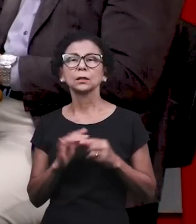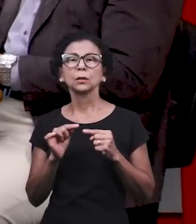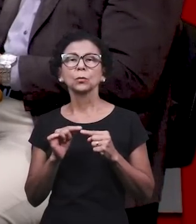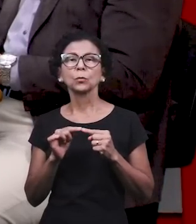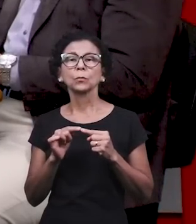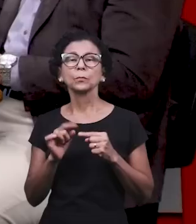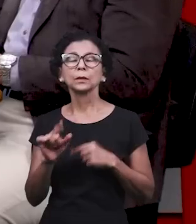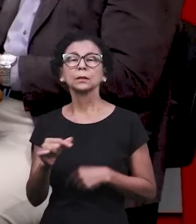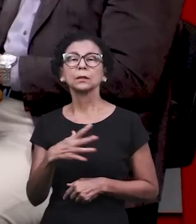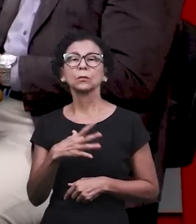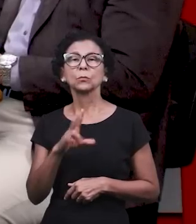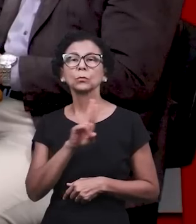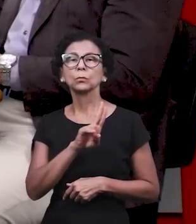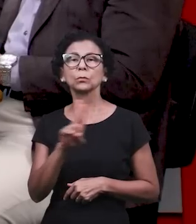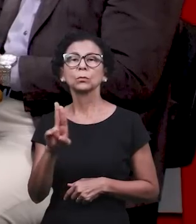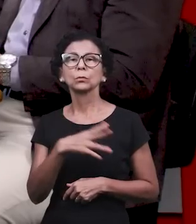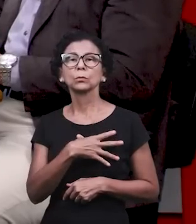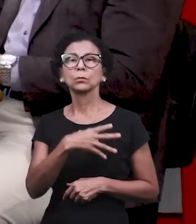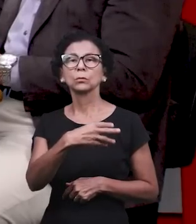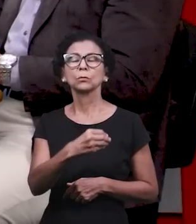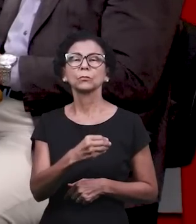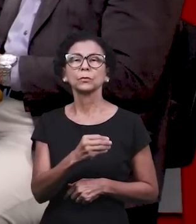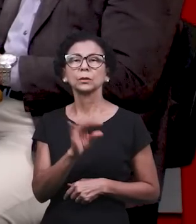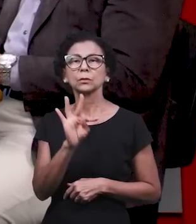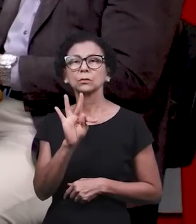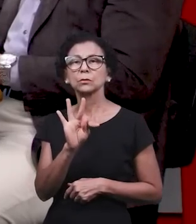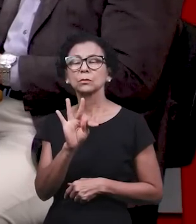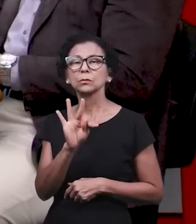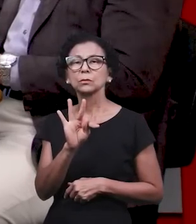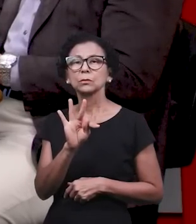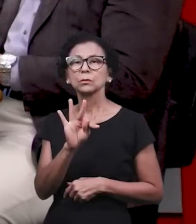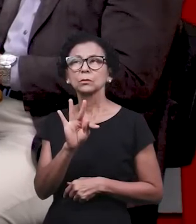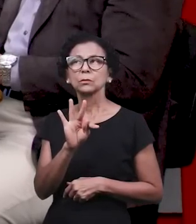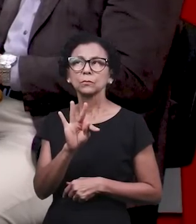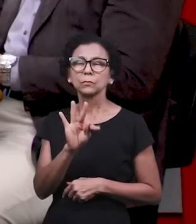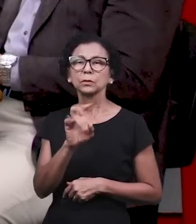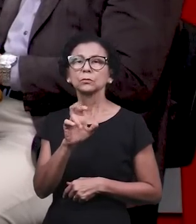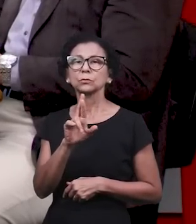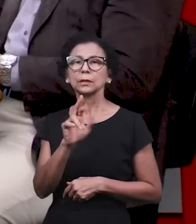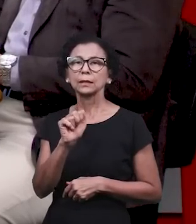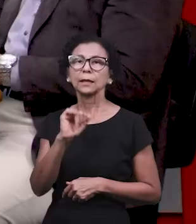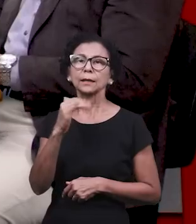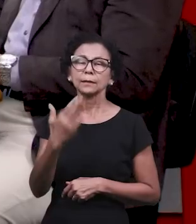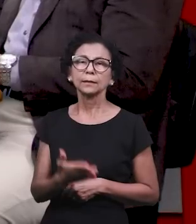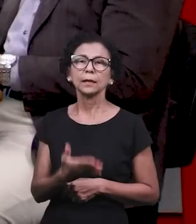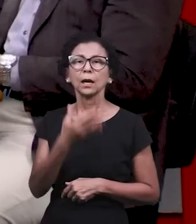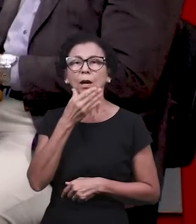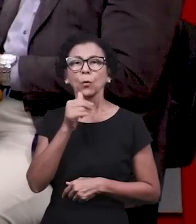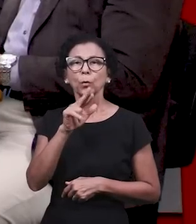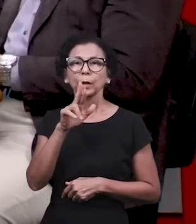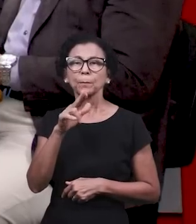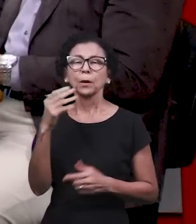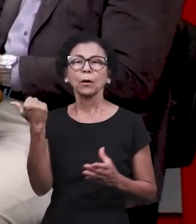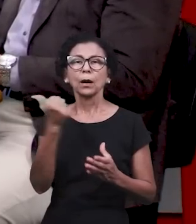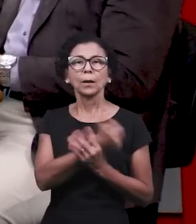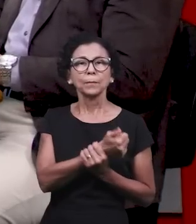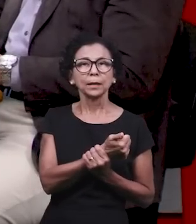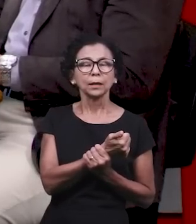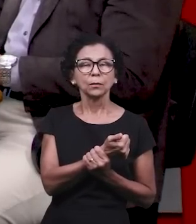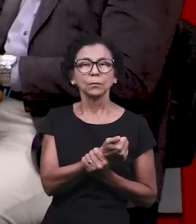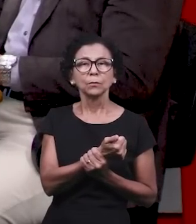é? Atual Iraque, perfeitamente. Então, Ur estava um pouco mais, vamos dizer, no mapa, tendo o norte